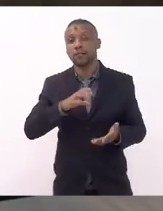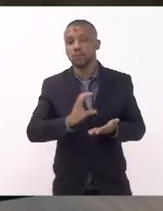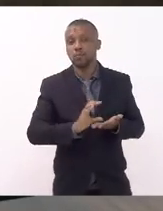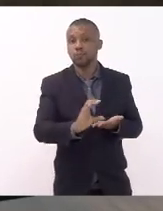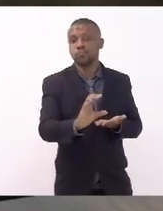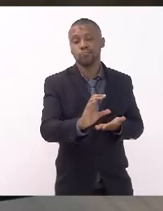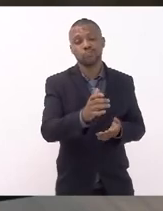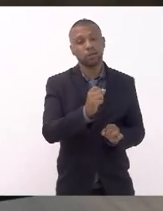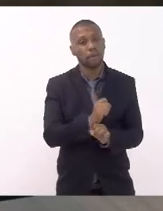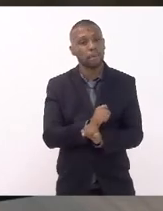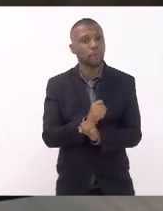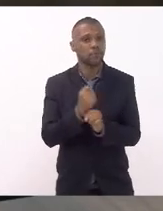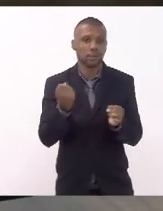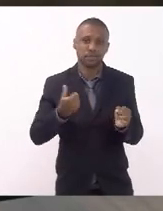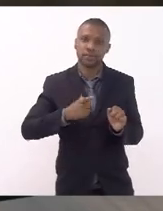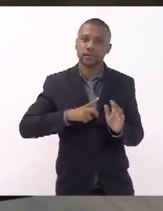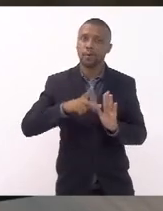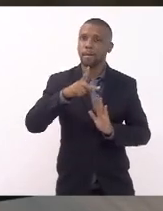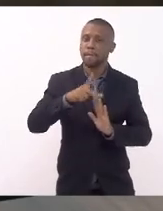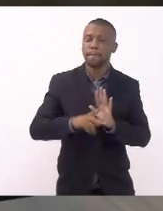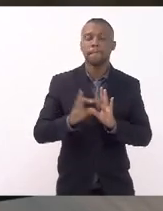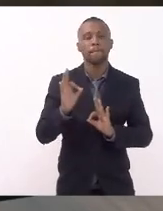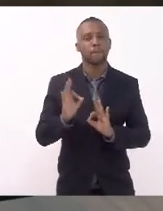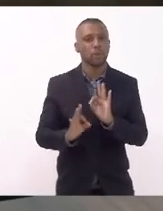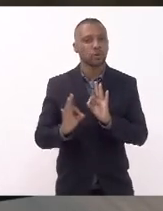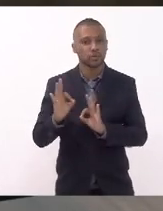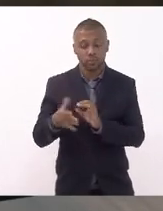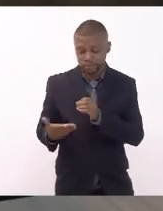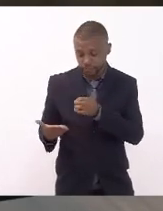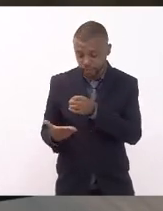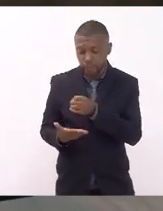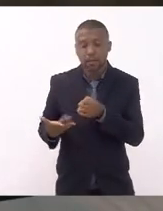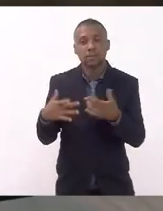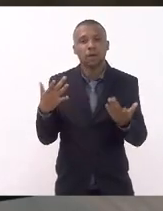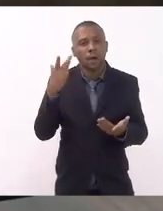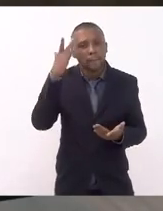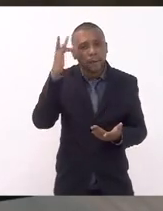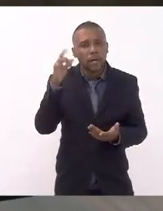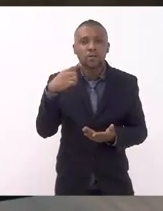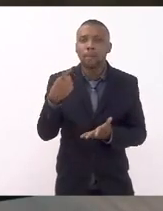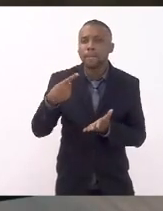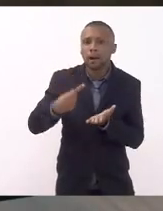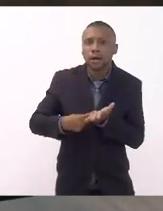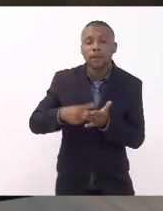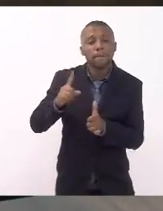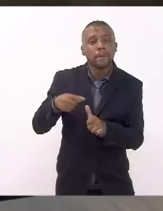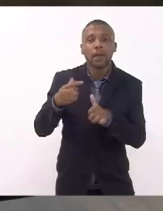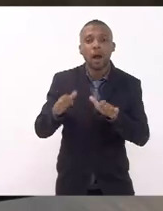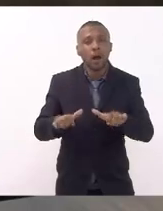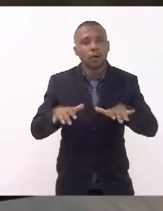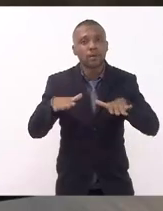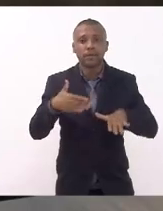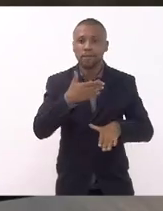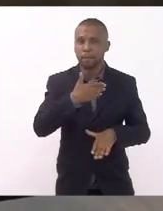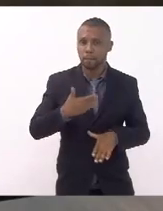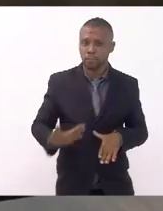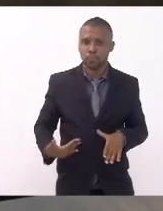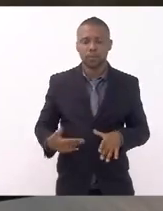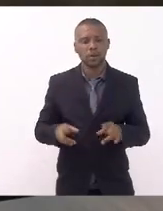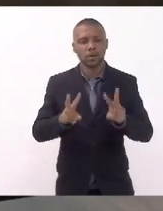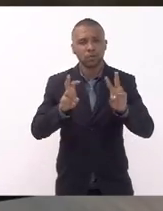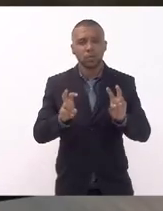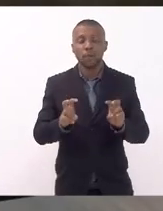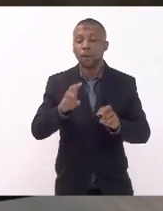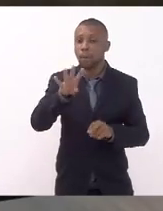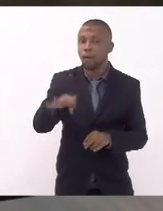projeto inviável na sua essência. Então, amanhã faremos a primeira audiência pública sobre o Supera